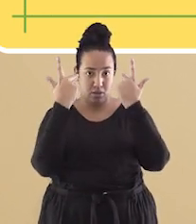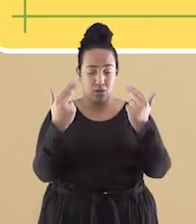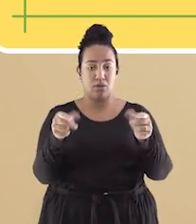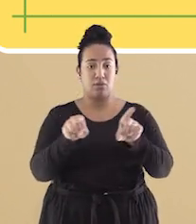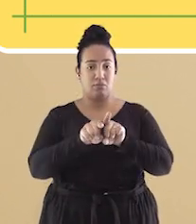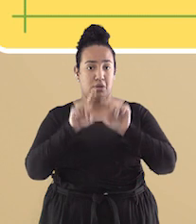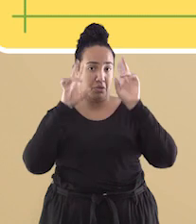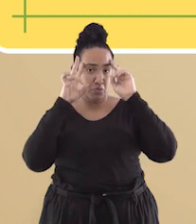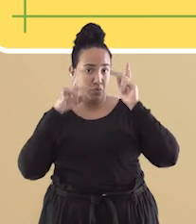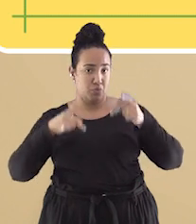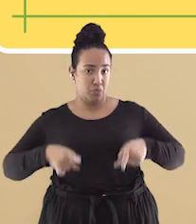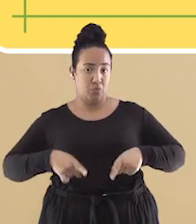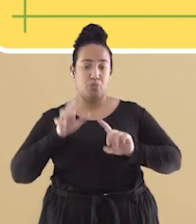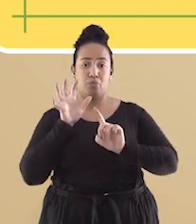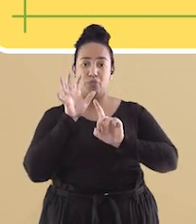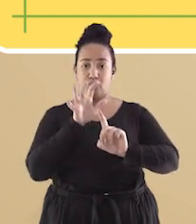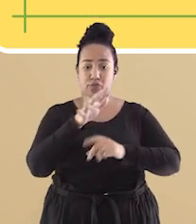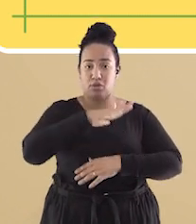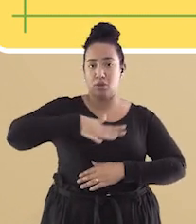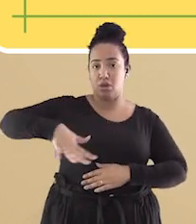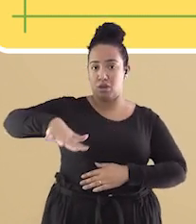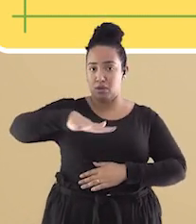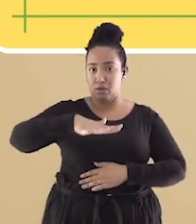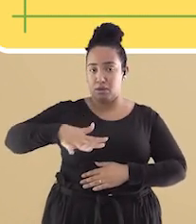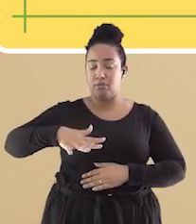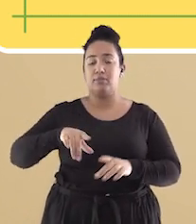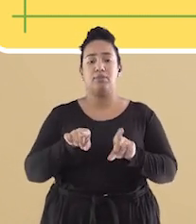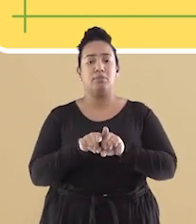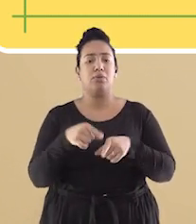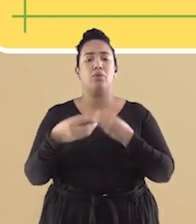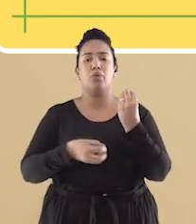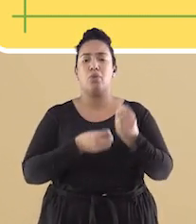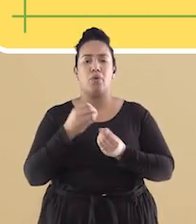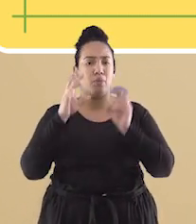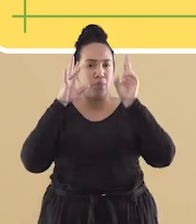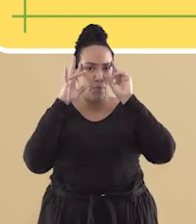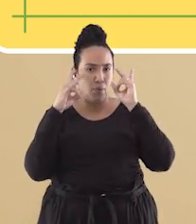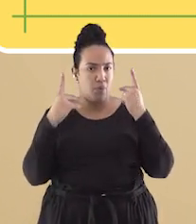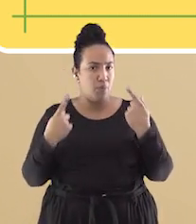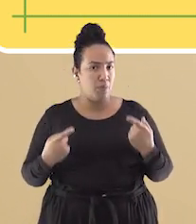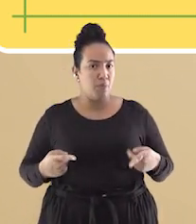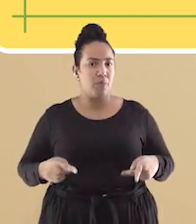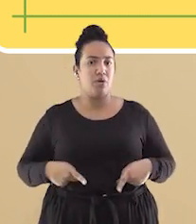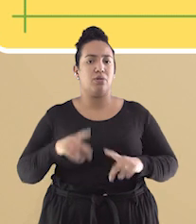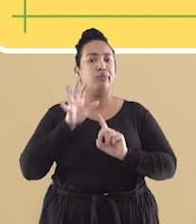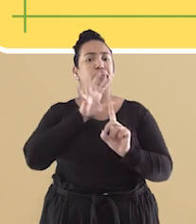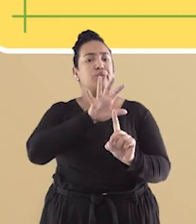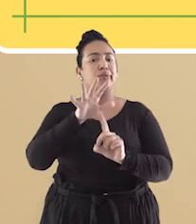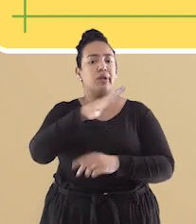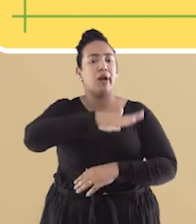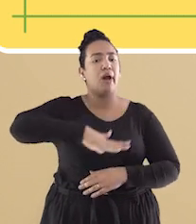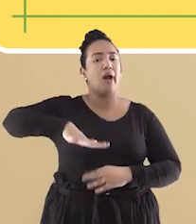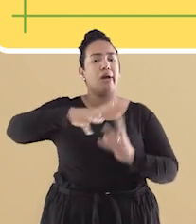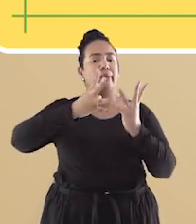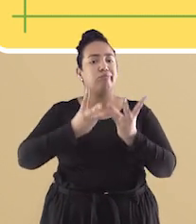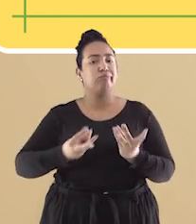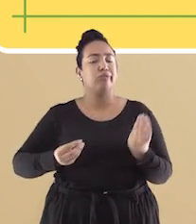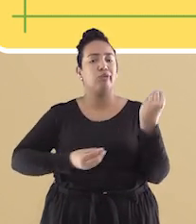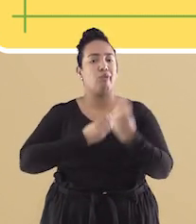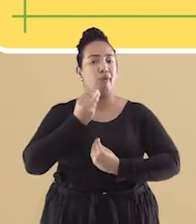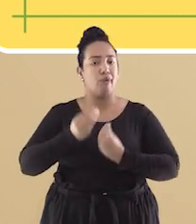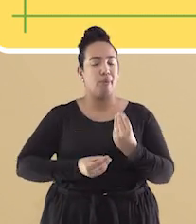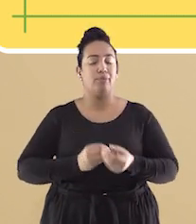no ambiente em que vive, bem como a ação humana na conservação ou degradação dessas áreas. O